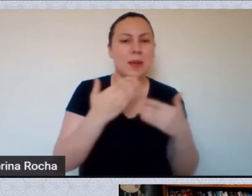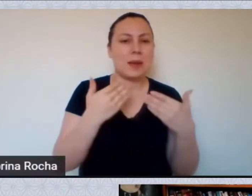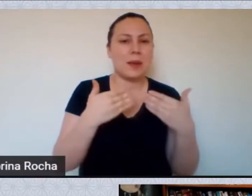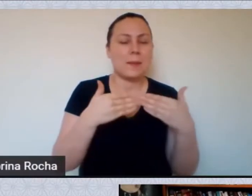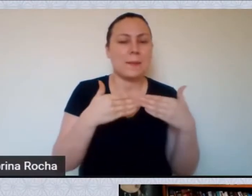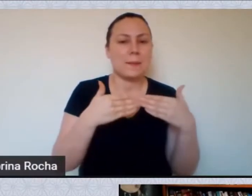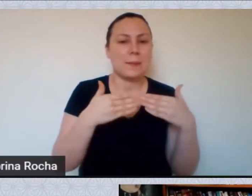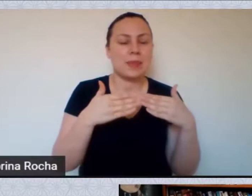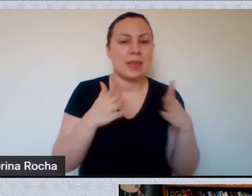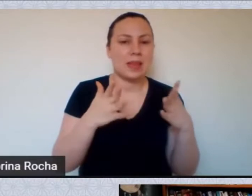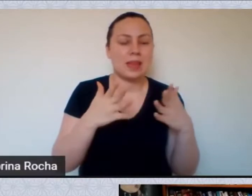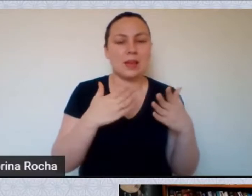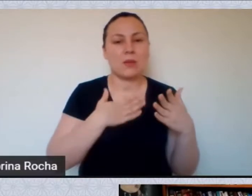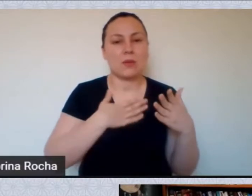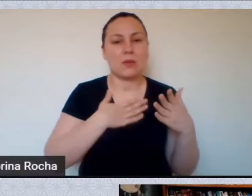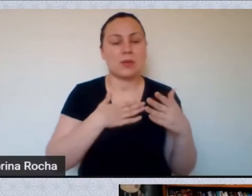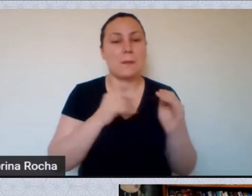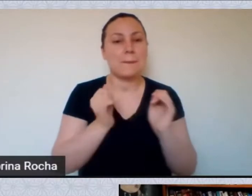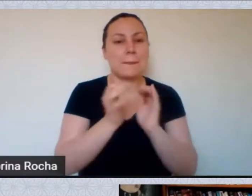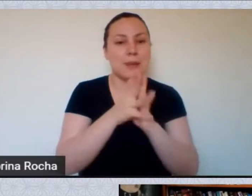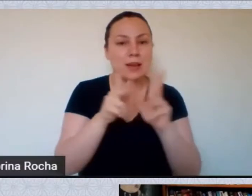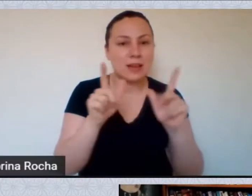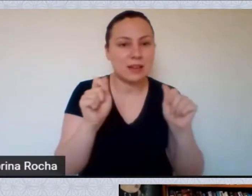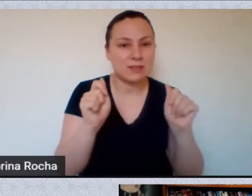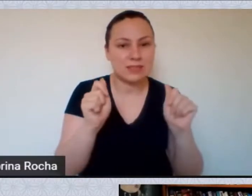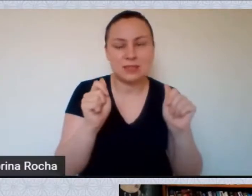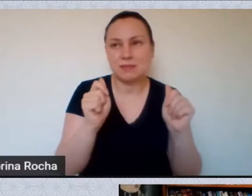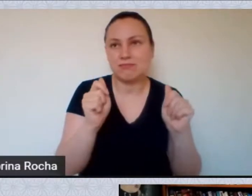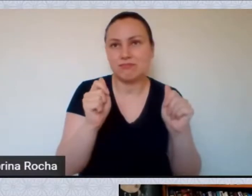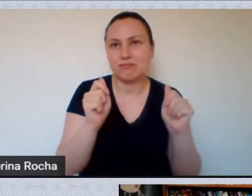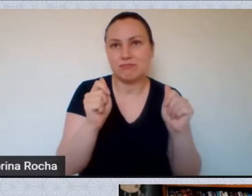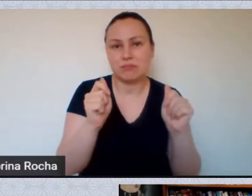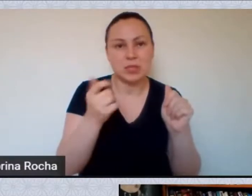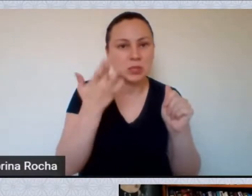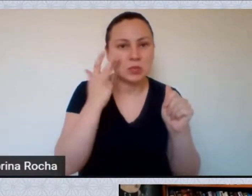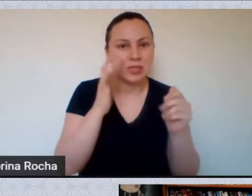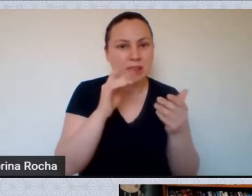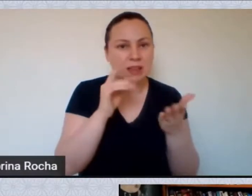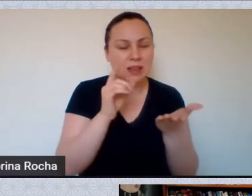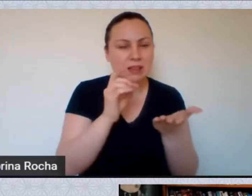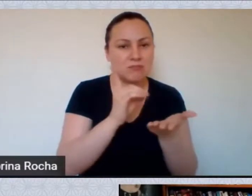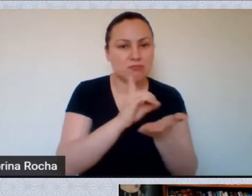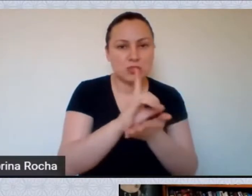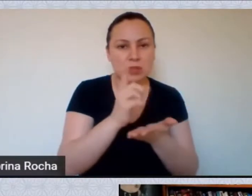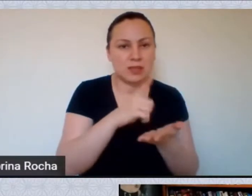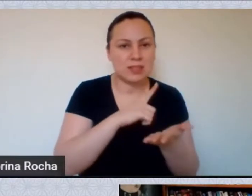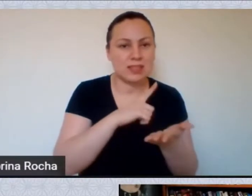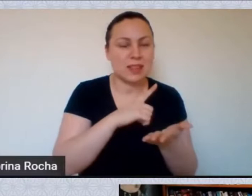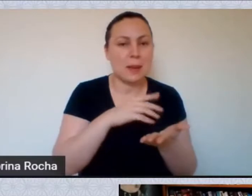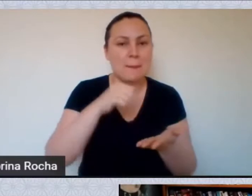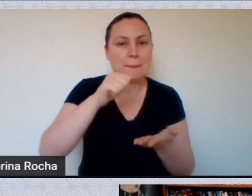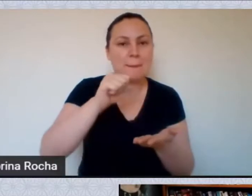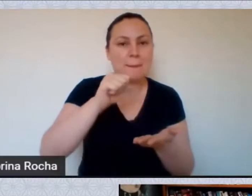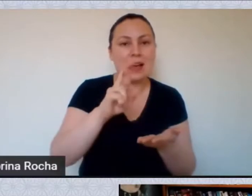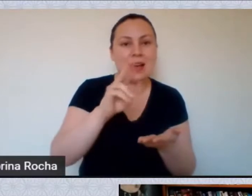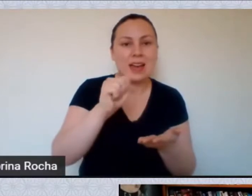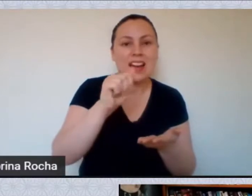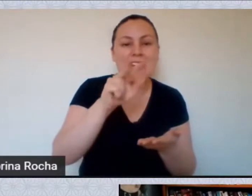né? Porque eu gosto dessa palavra, que é uma palavra que eu nem sei se existe no dicionário, que é maravilhamento, a nossa capacidade